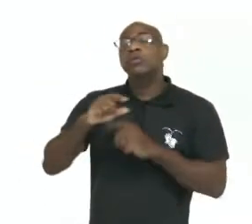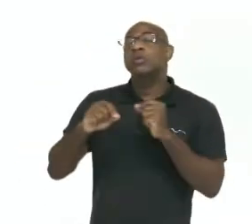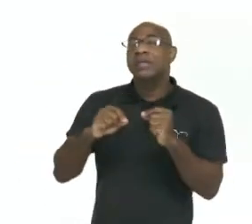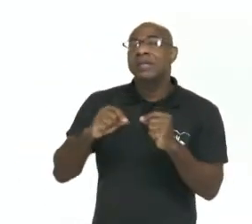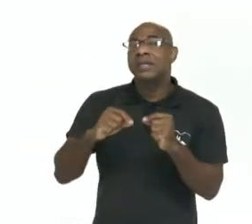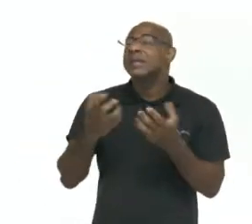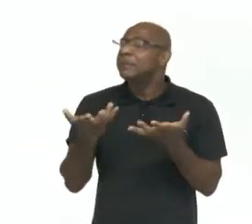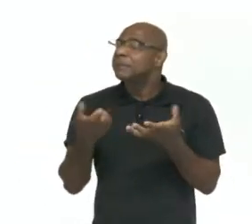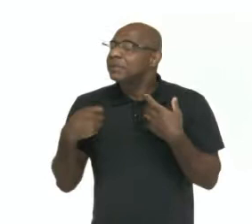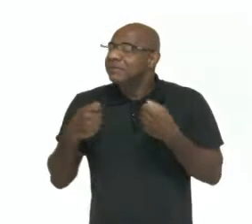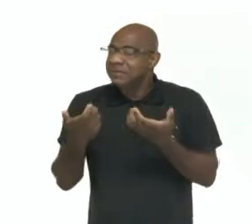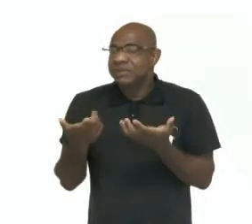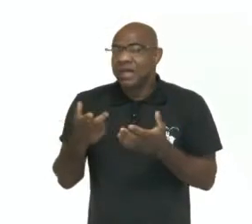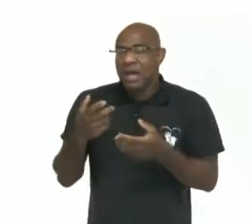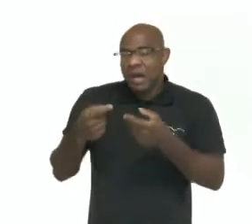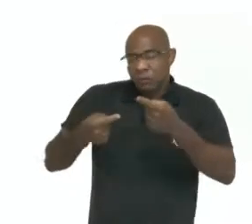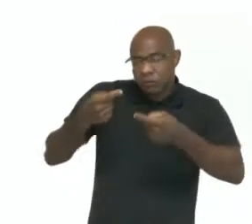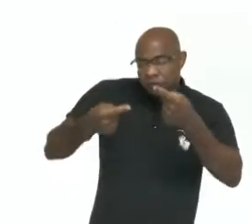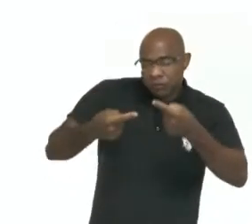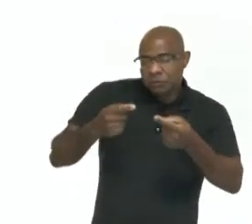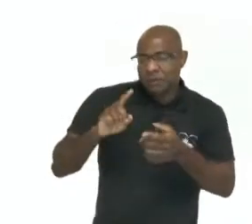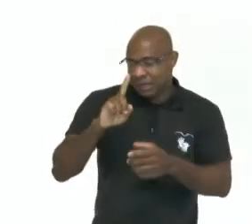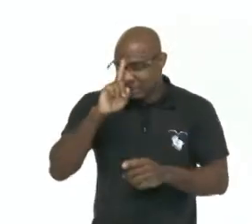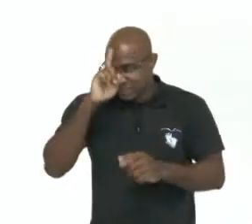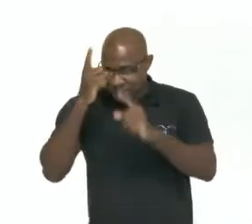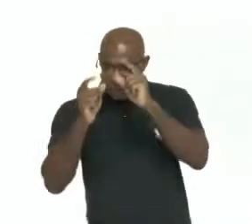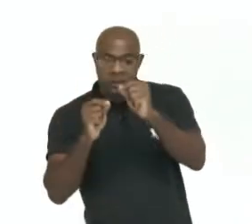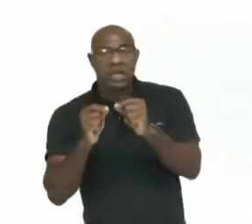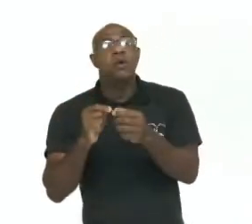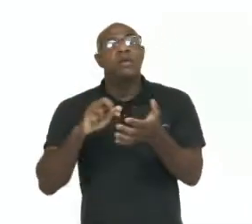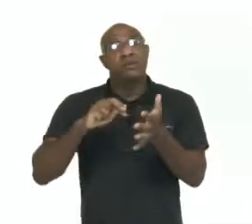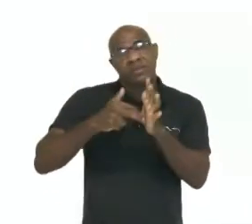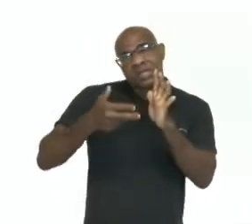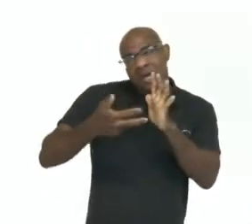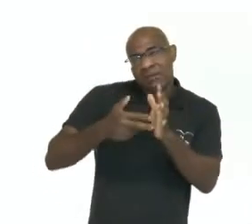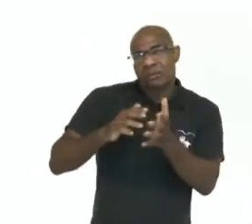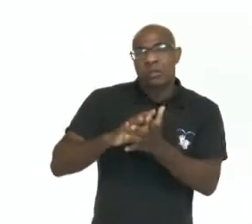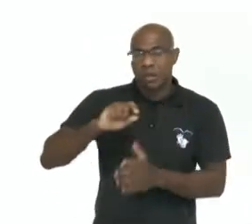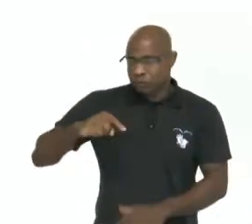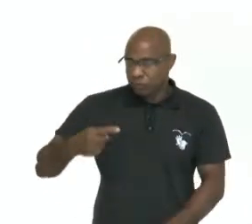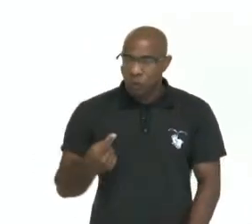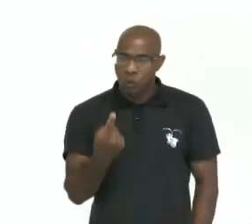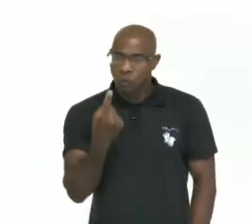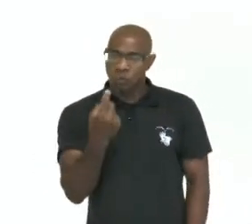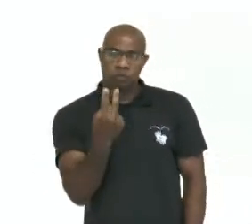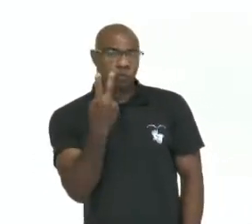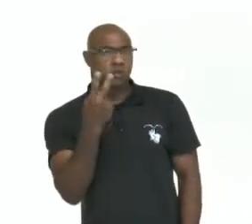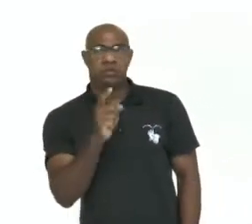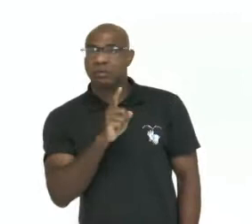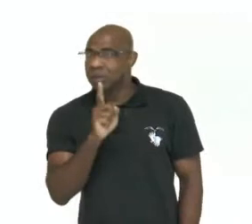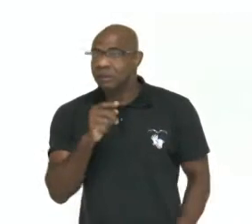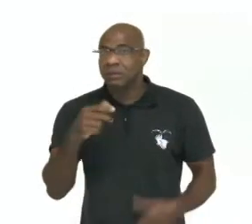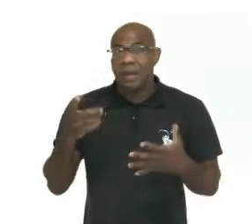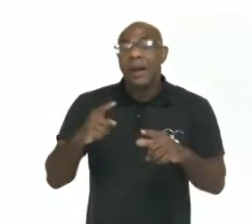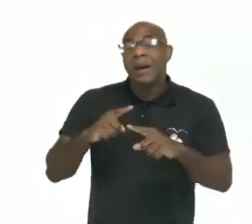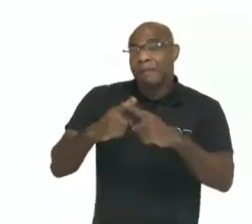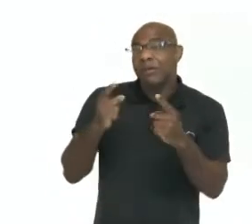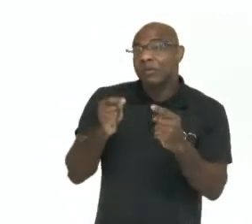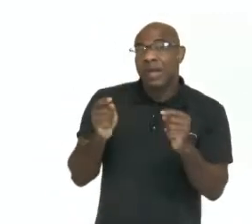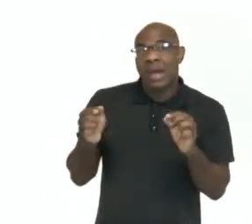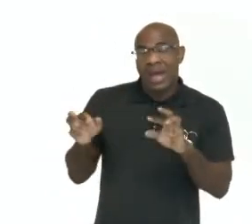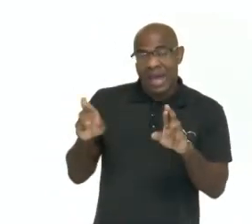um significado abrangente, que não resulta do sentido de um ou dois enunciados esparsos, mas da